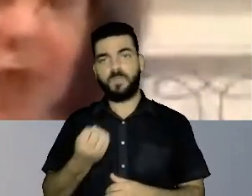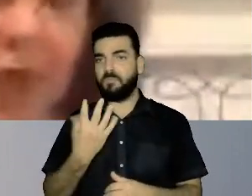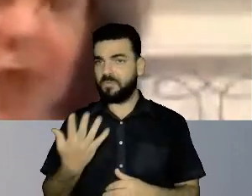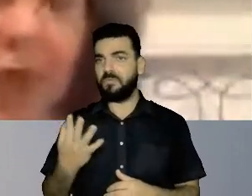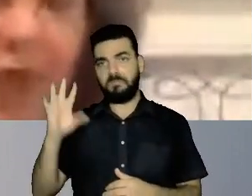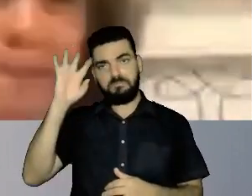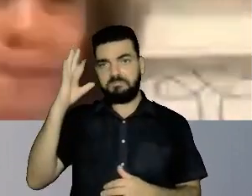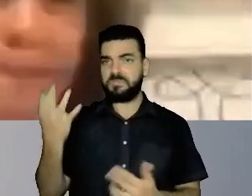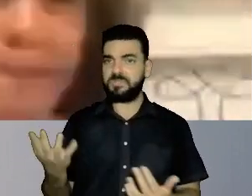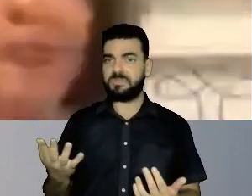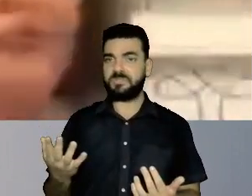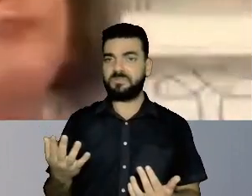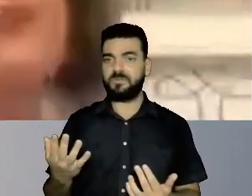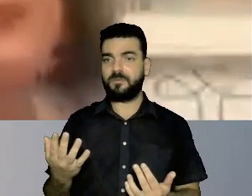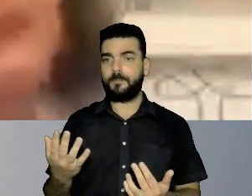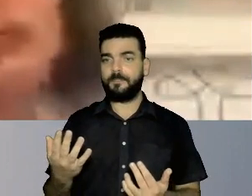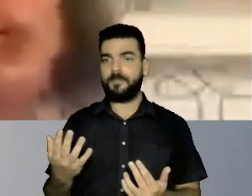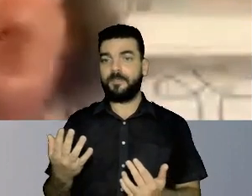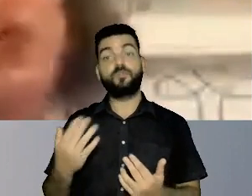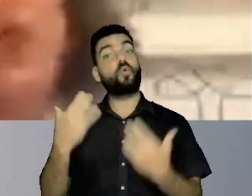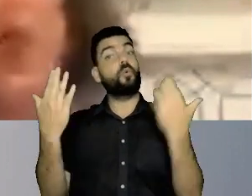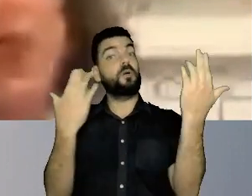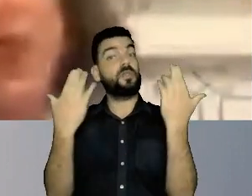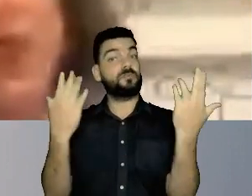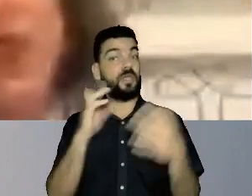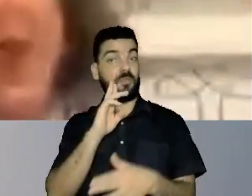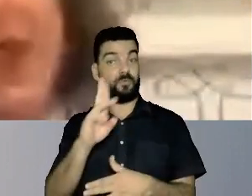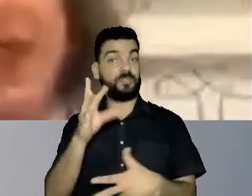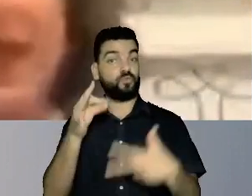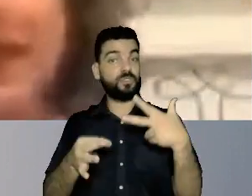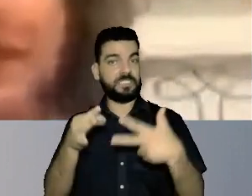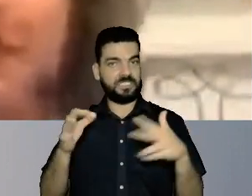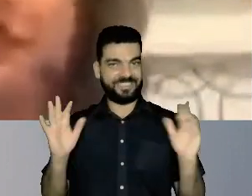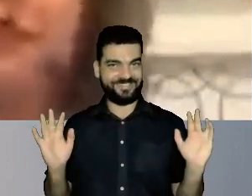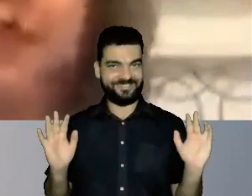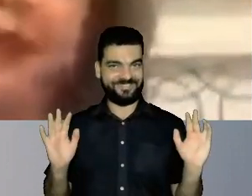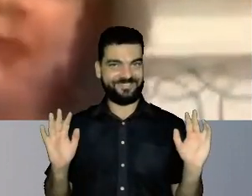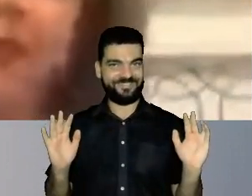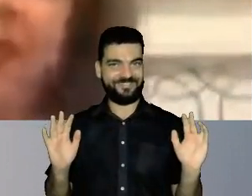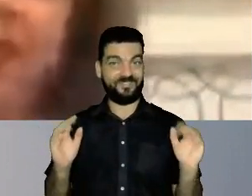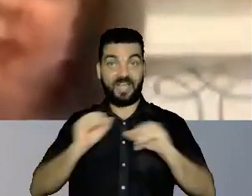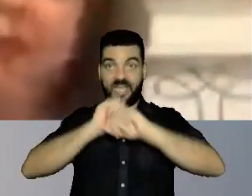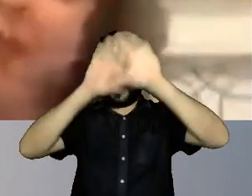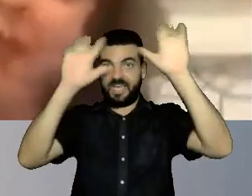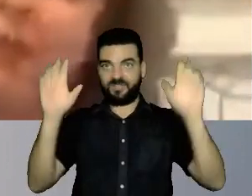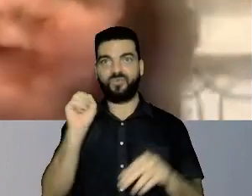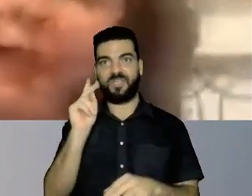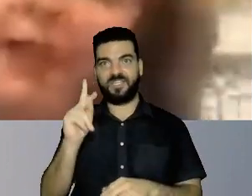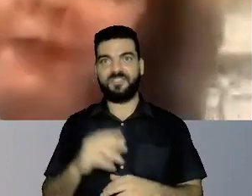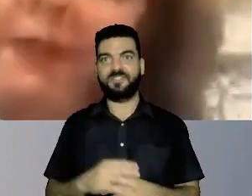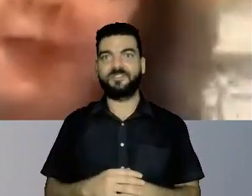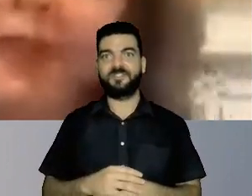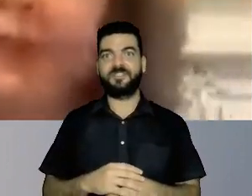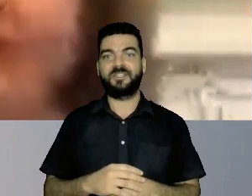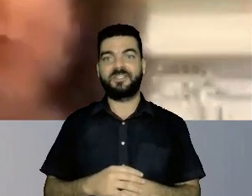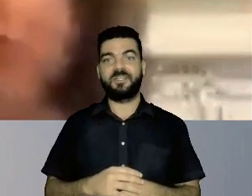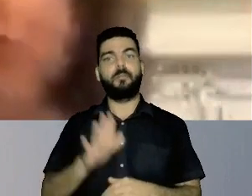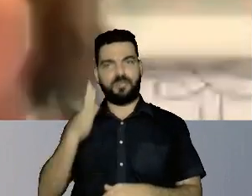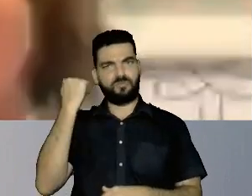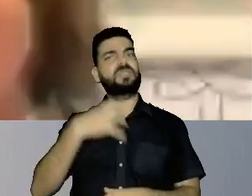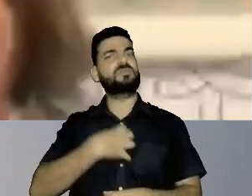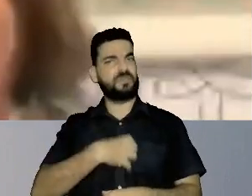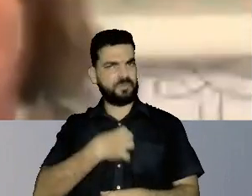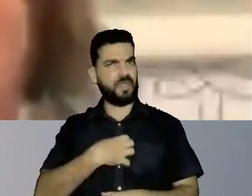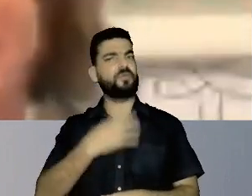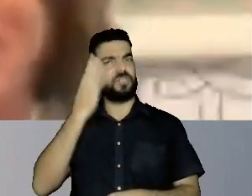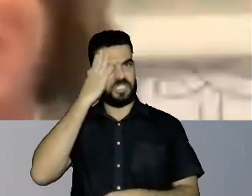indicativo. Mas a família tem o direito de escolher. E isso eu acho que a gente pode aplicar também. Eu estou